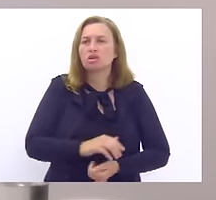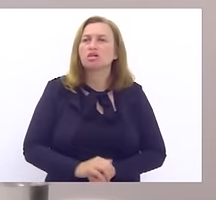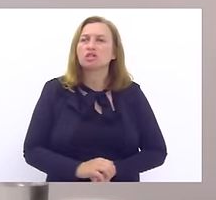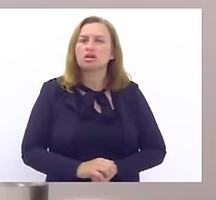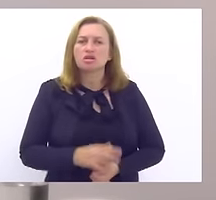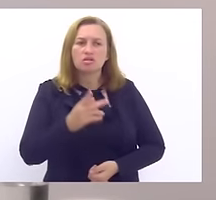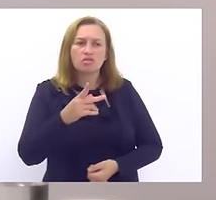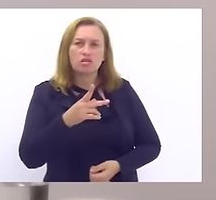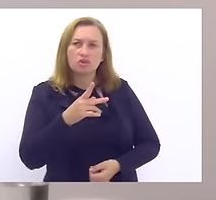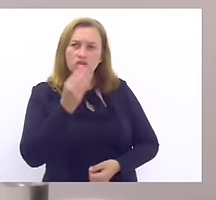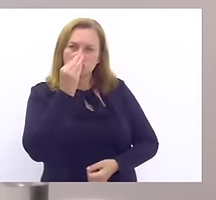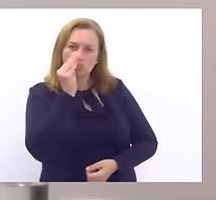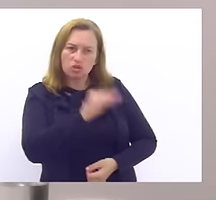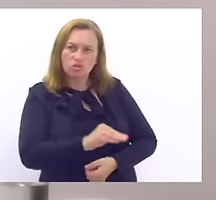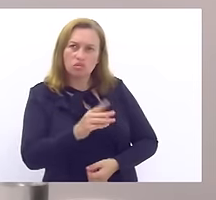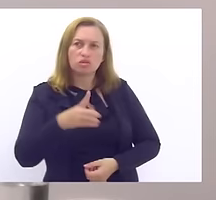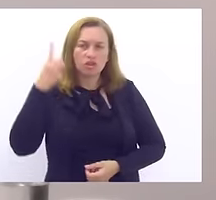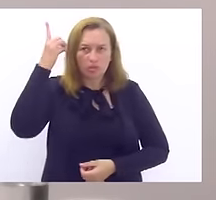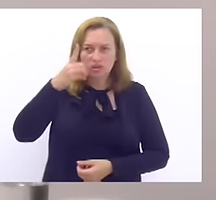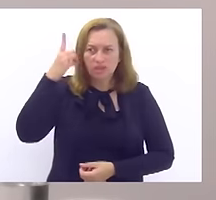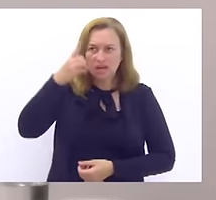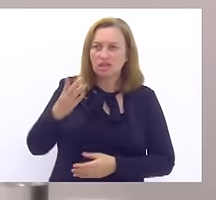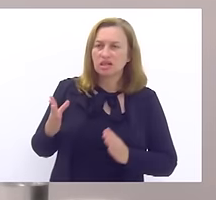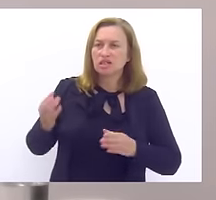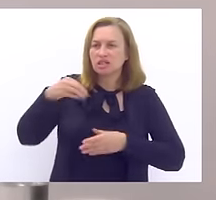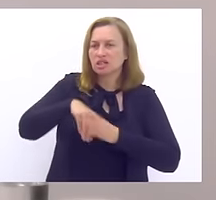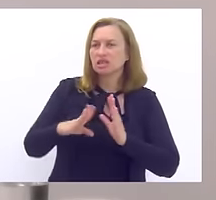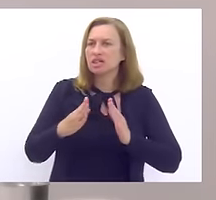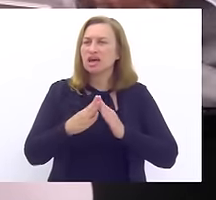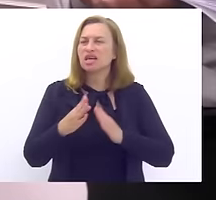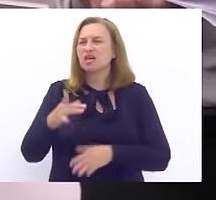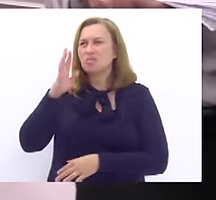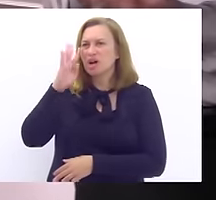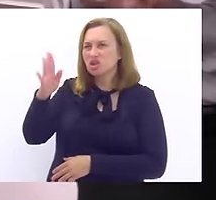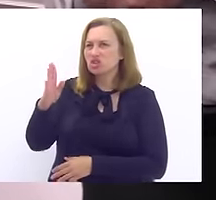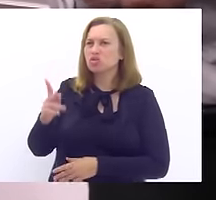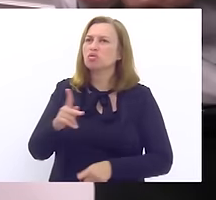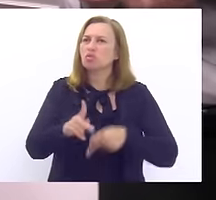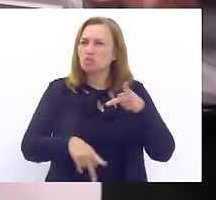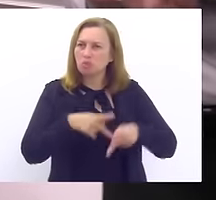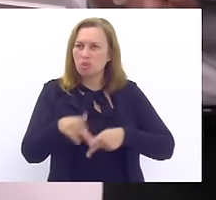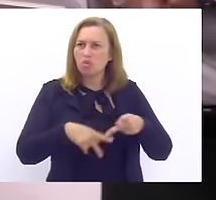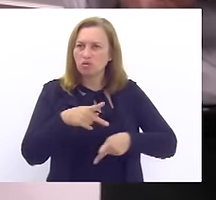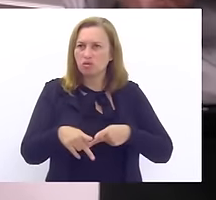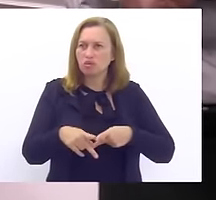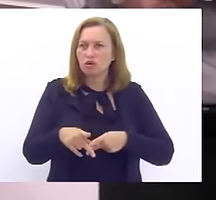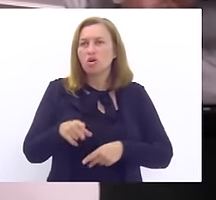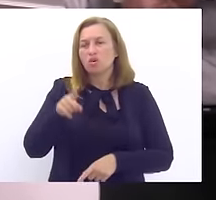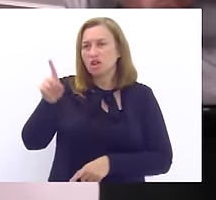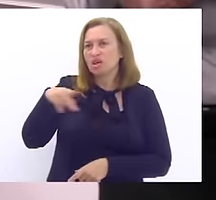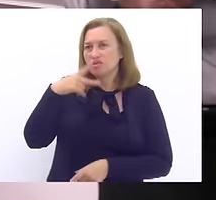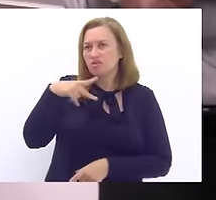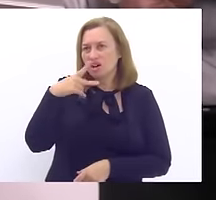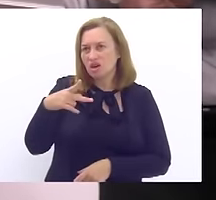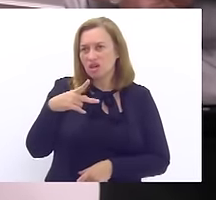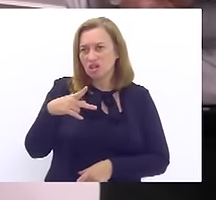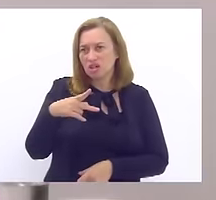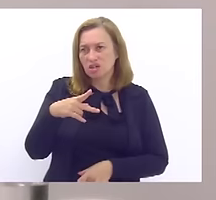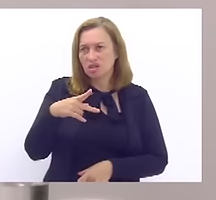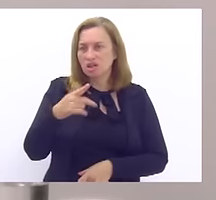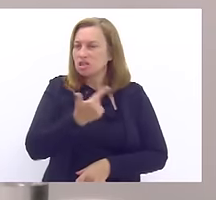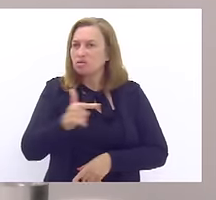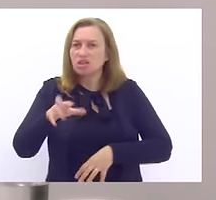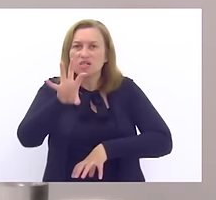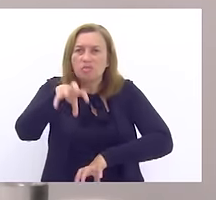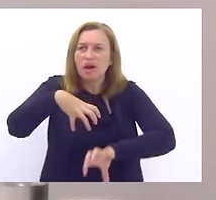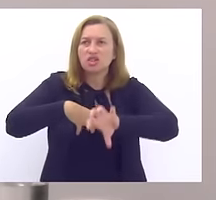deputado na nossa casa dentro de uma CPI imagina o que que faz com um pobre coitado do cidadão ainda vem o servidor de pagar de santinho aqui embaixo Ah vocês estão denegrindo